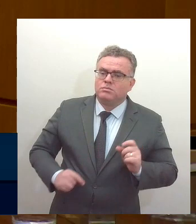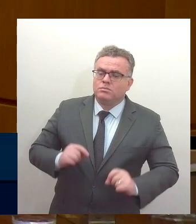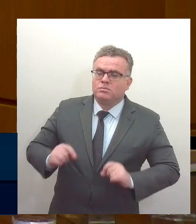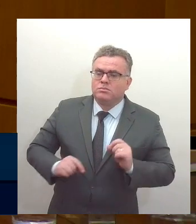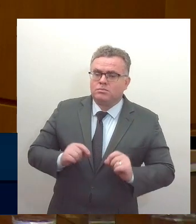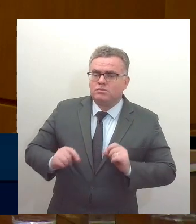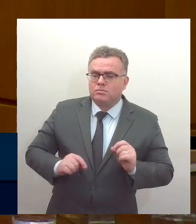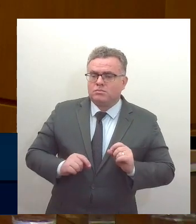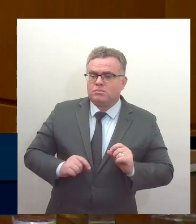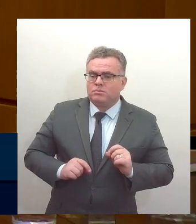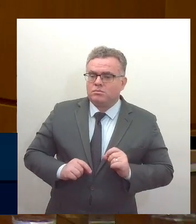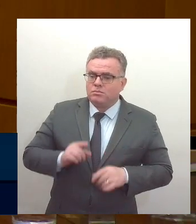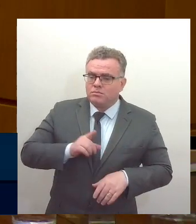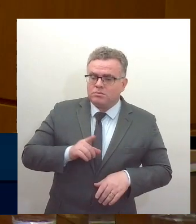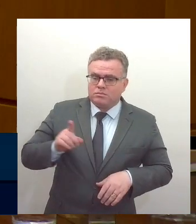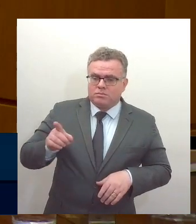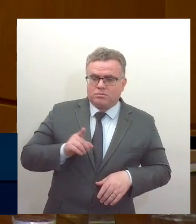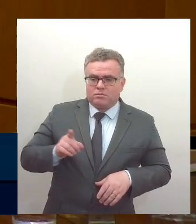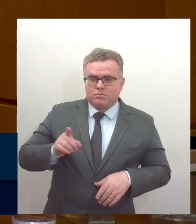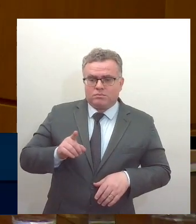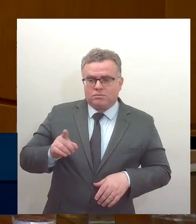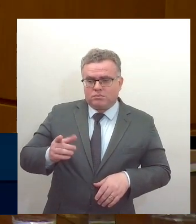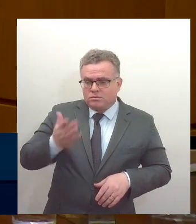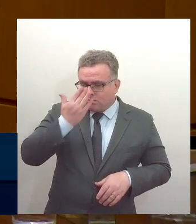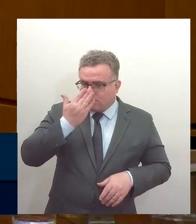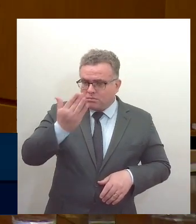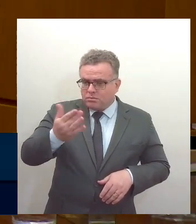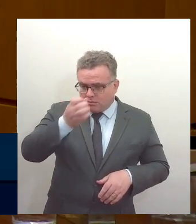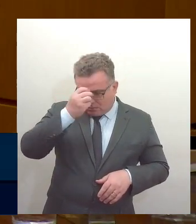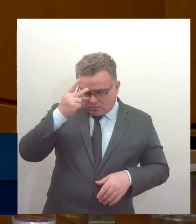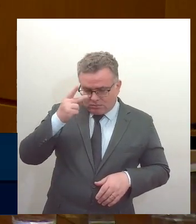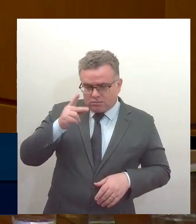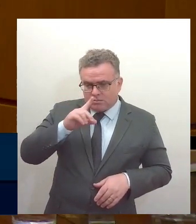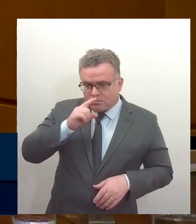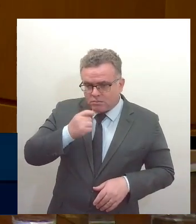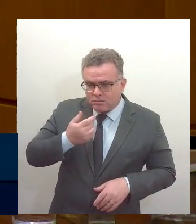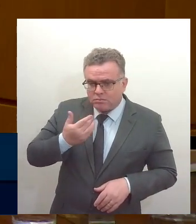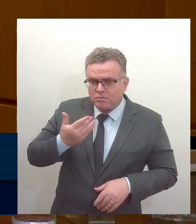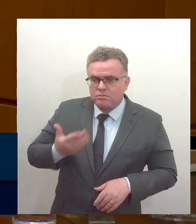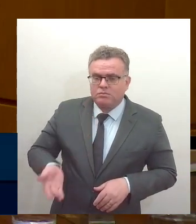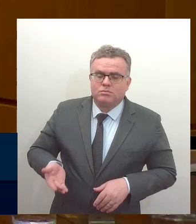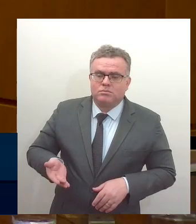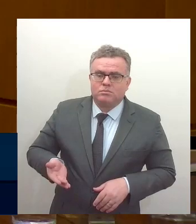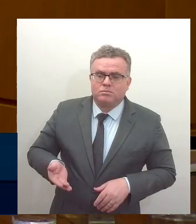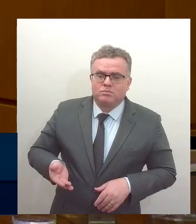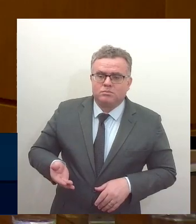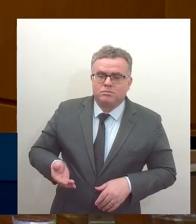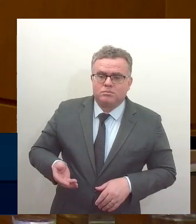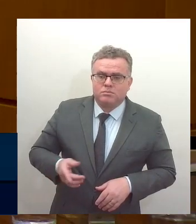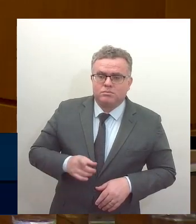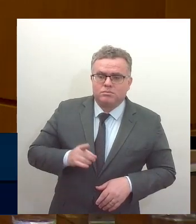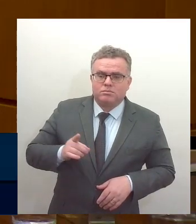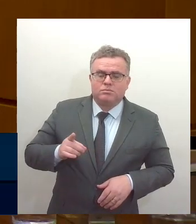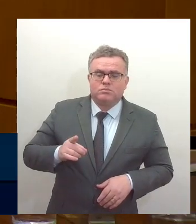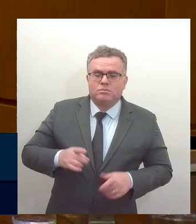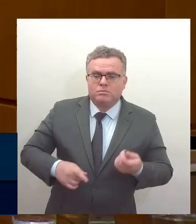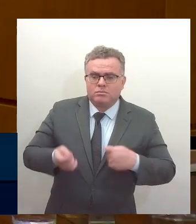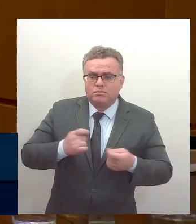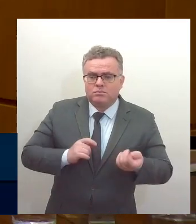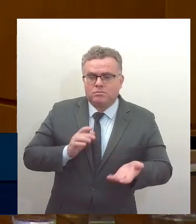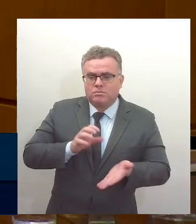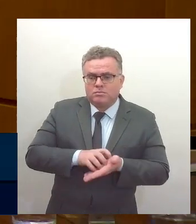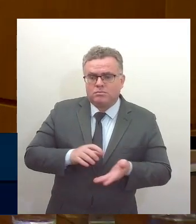à Prefeitura de Aracaju, no centro administrativo, que reúne servidores